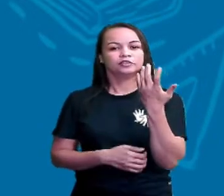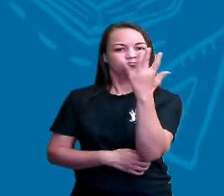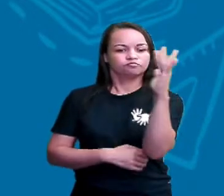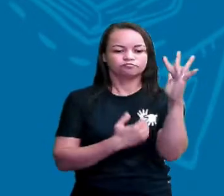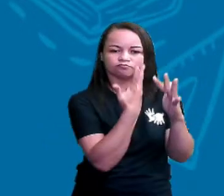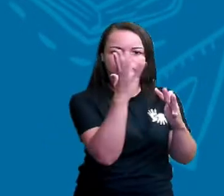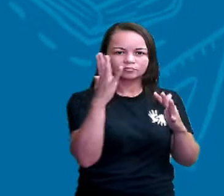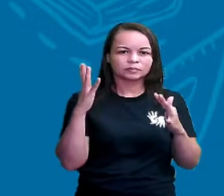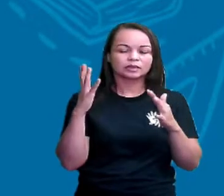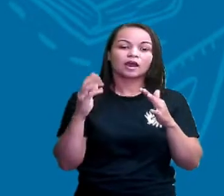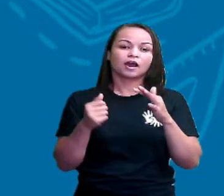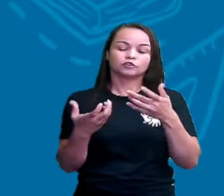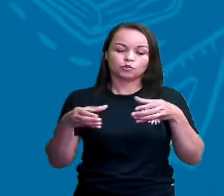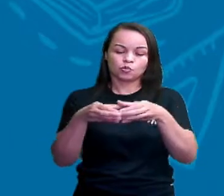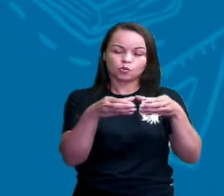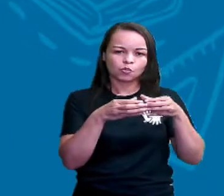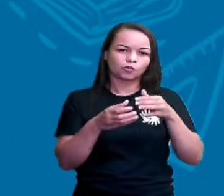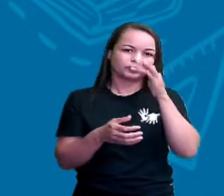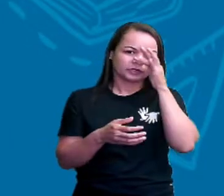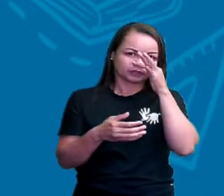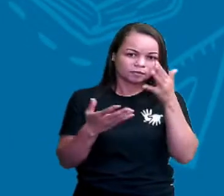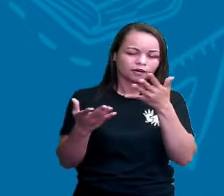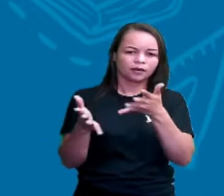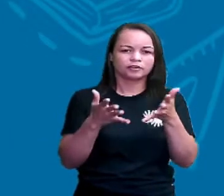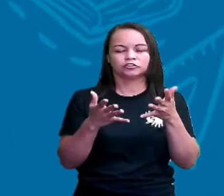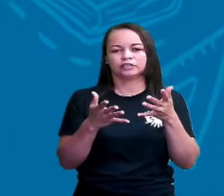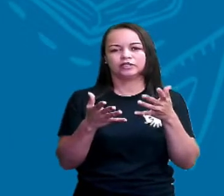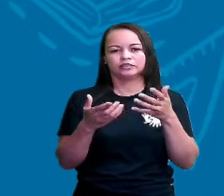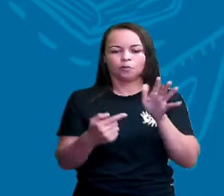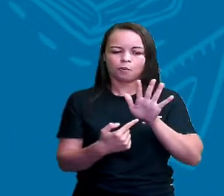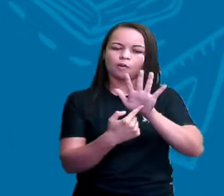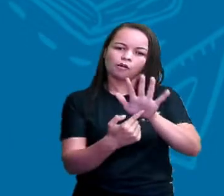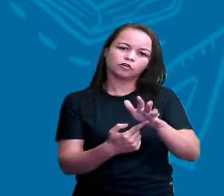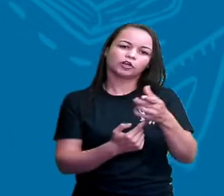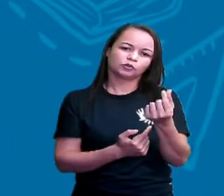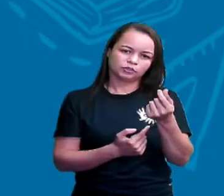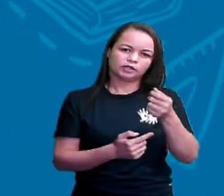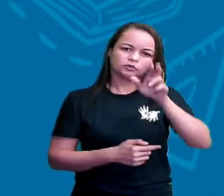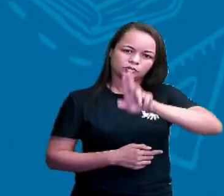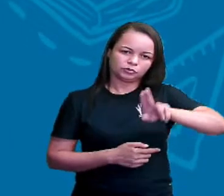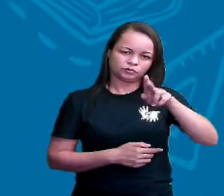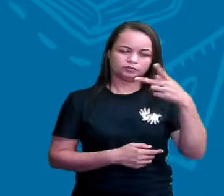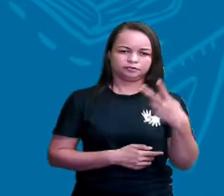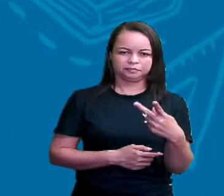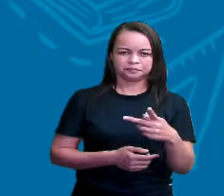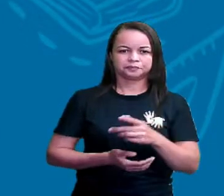estão presentes na nossa moeda, no dinheiro que nós utilizamos aqui, tá certo?